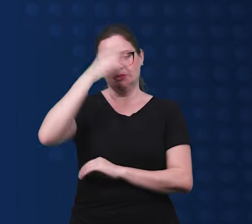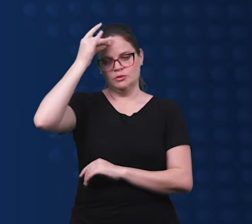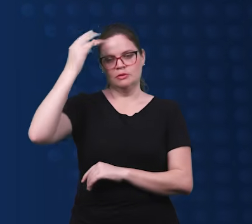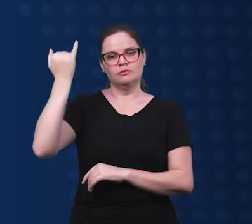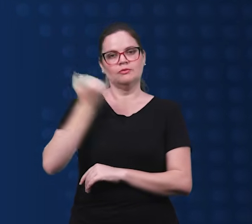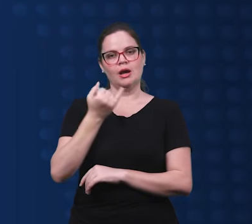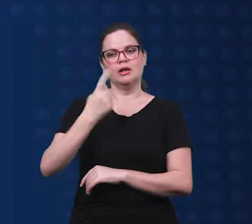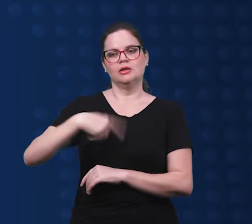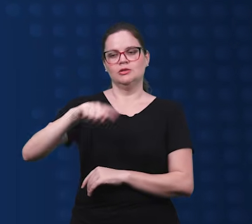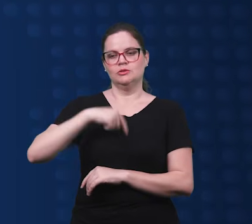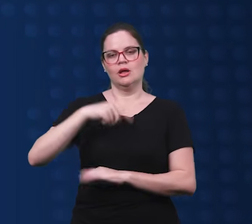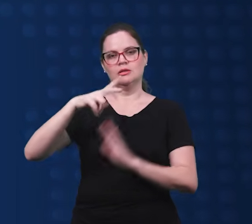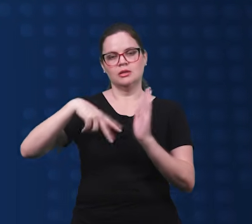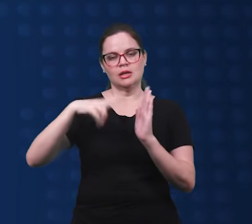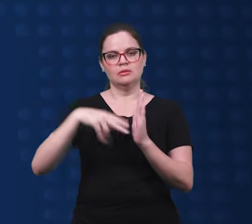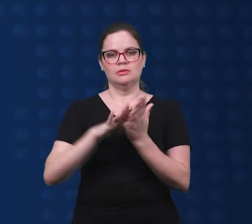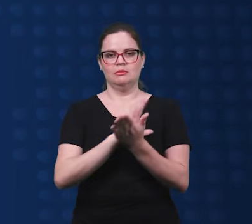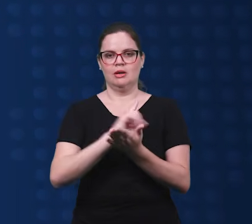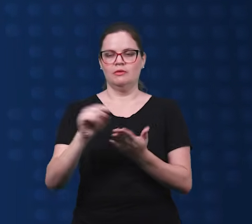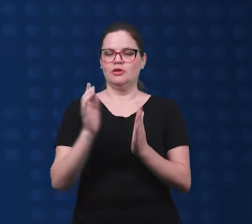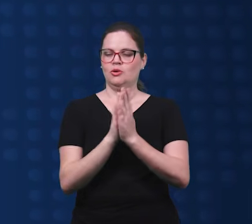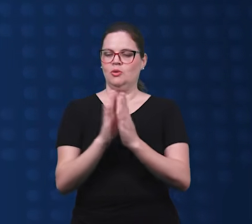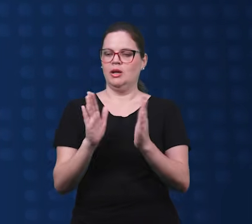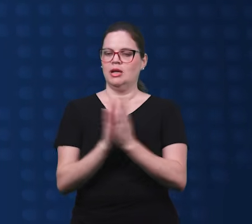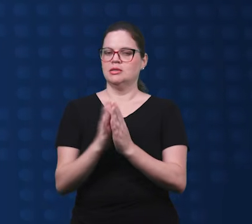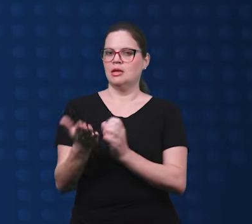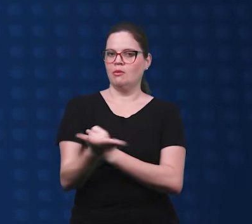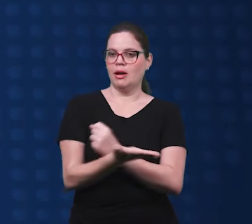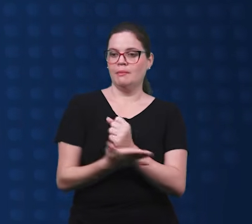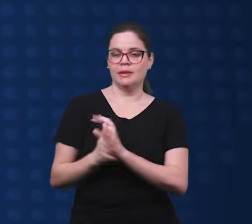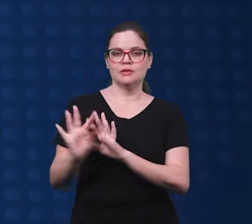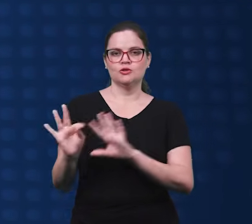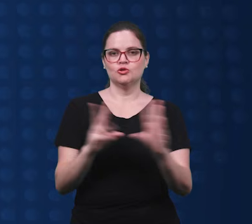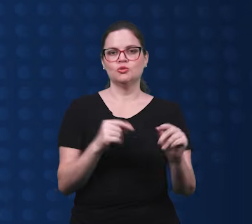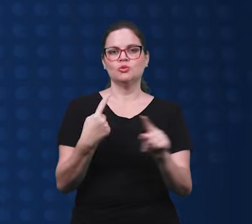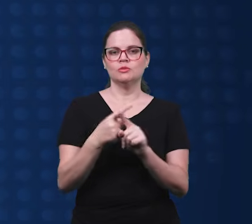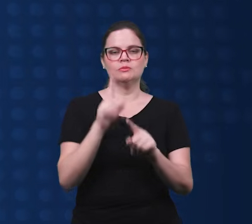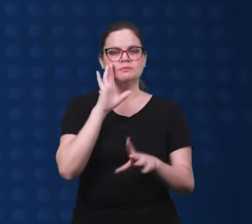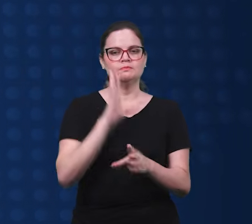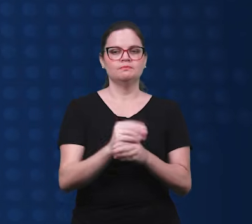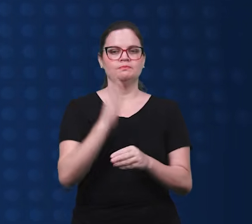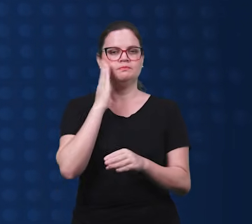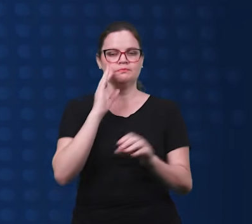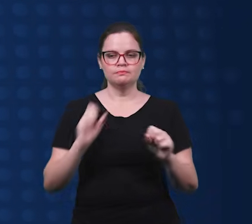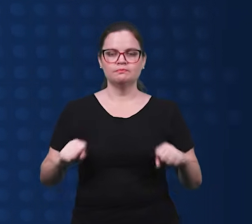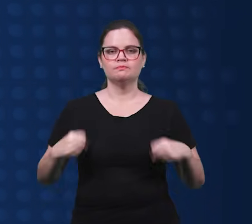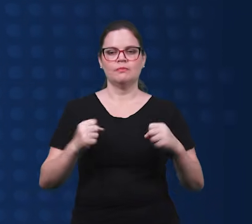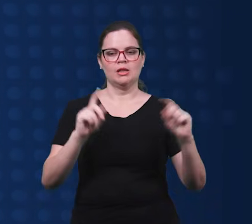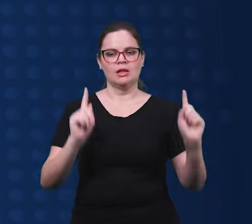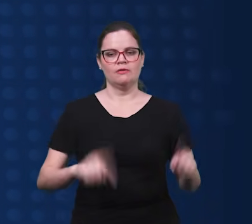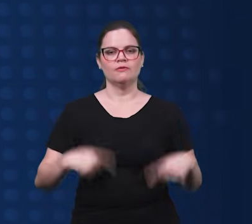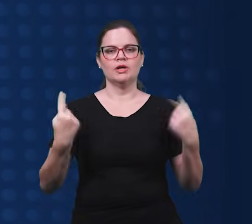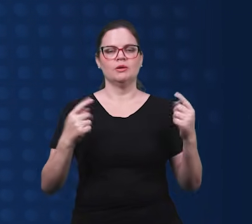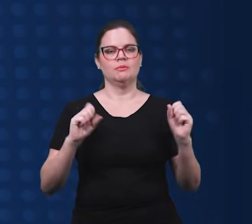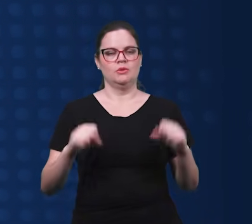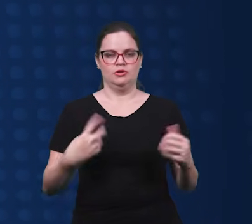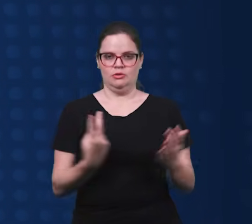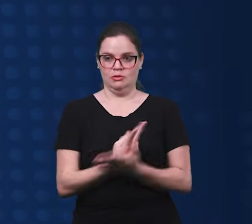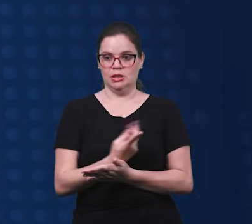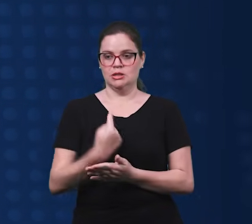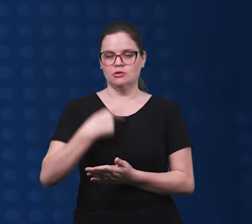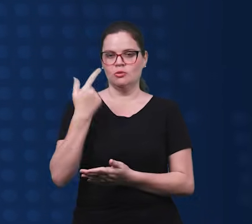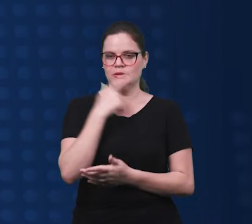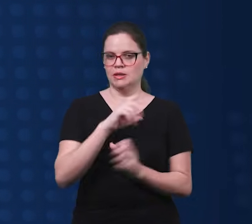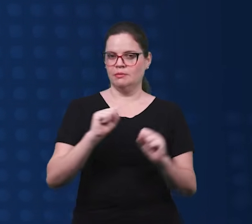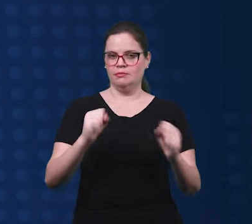nas Escrituras e na oração, formando uma base sólida diante de desafios e das incertezas que podem surgir.